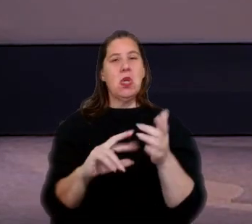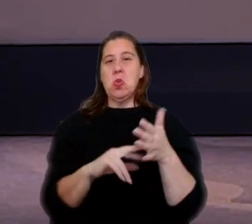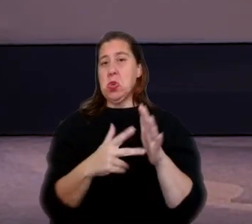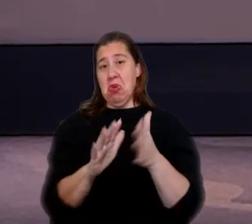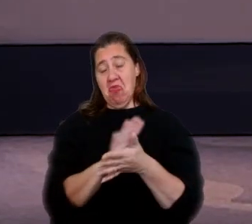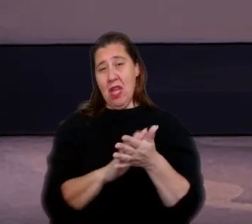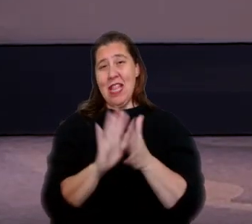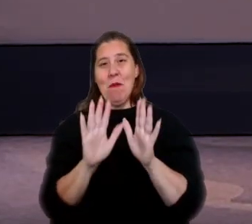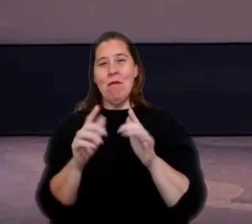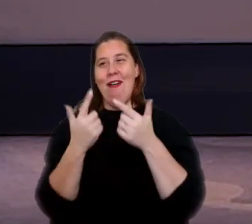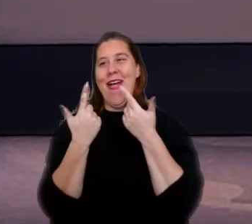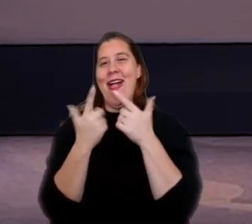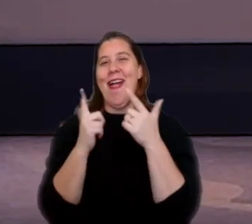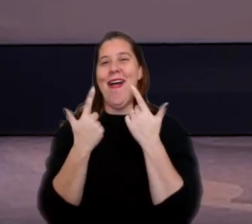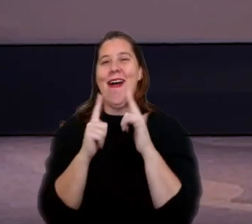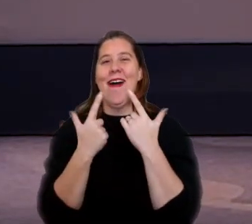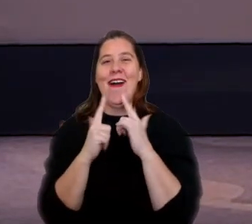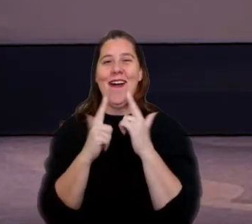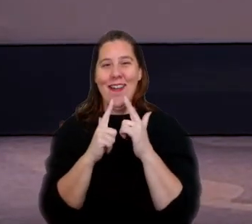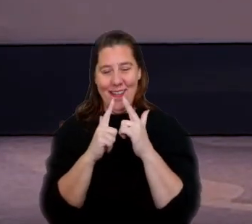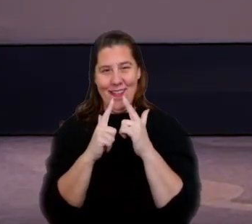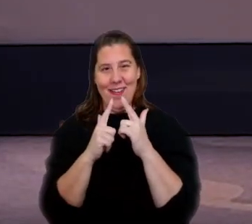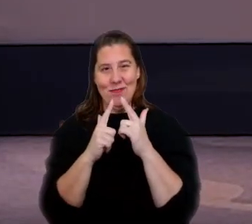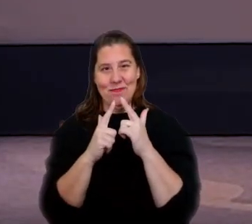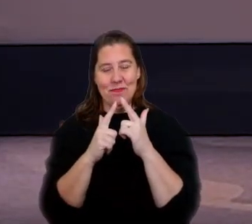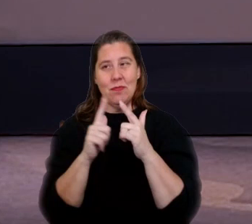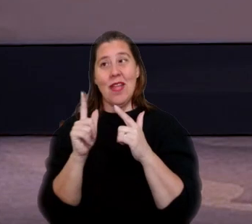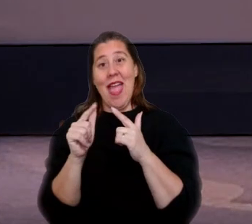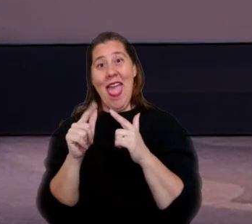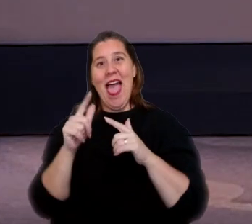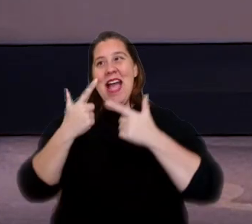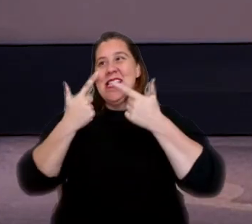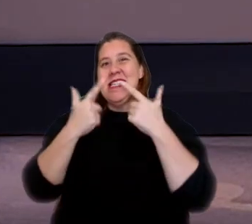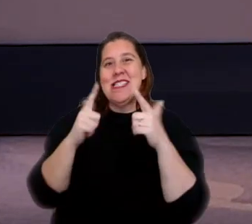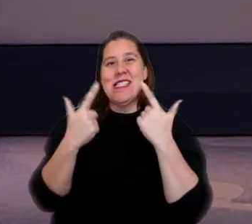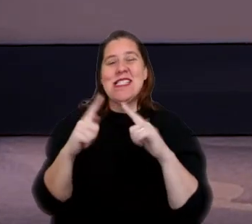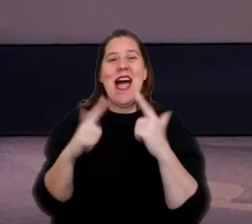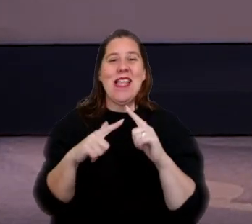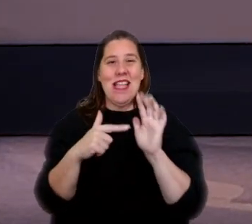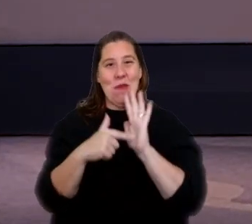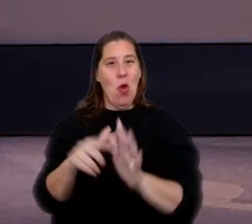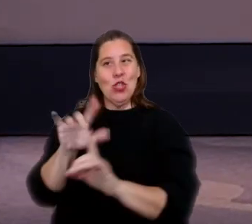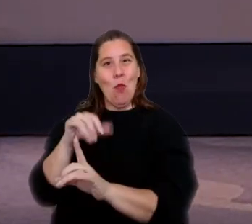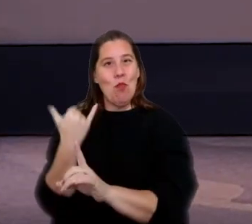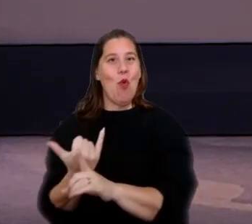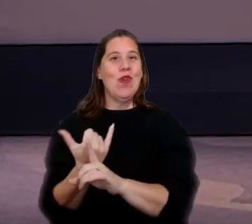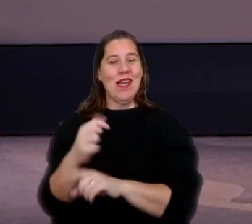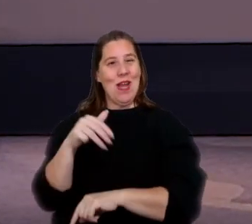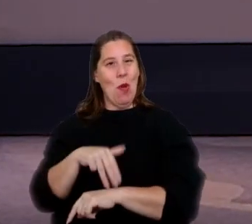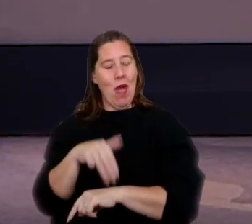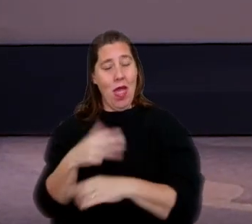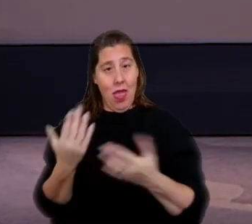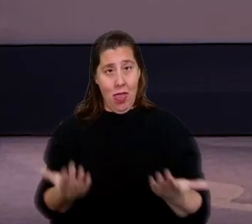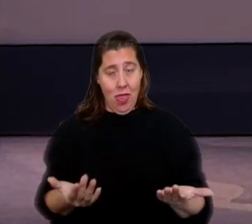não têm todo o significado, mas a risada... tem a risada. É a risada que caracteriza o